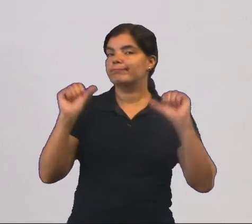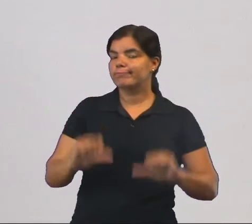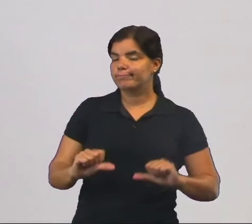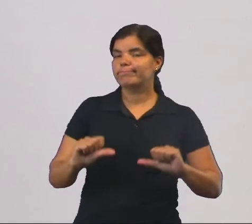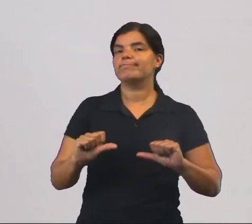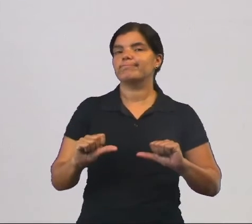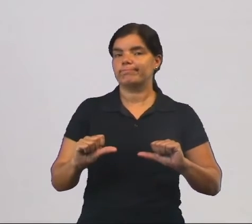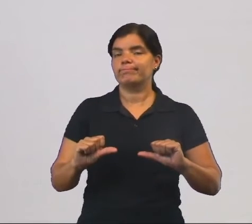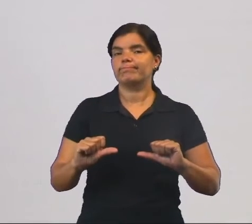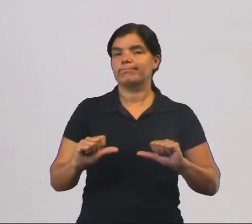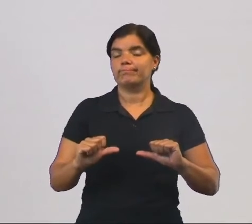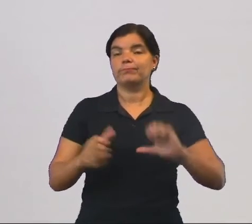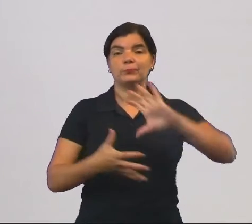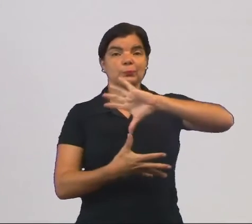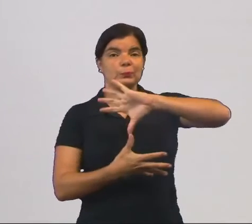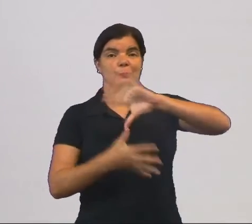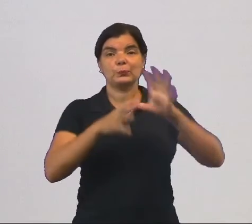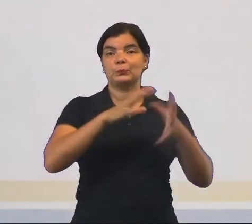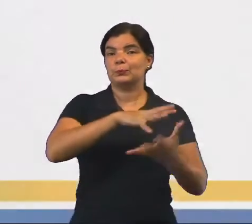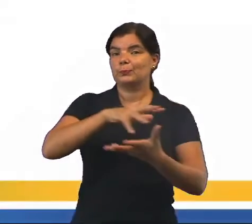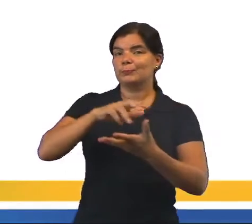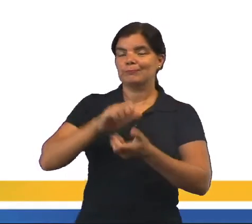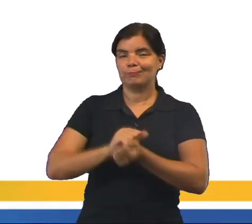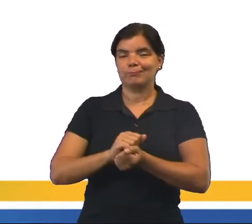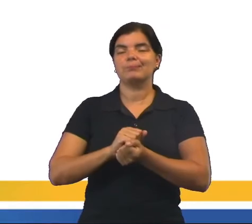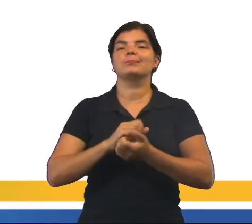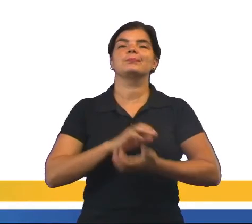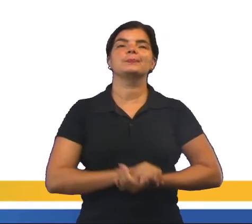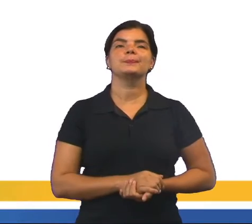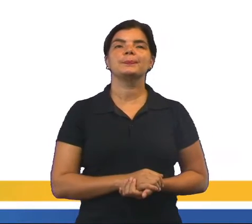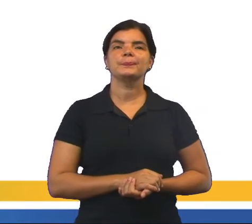com a questão pandêmica no mundo inteiro.